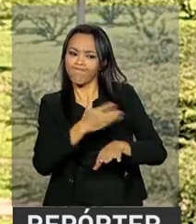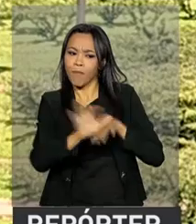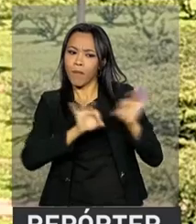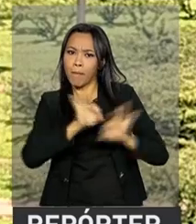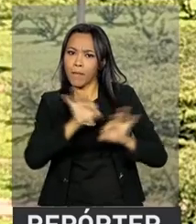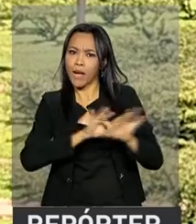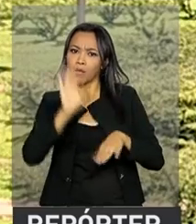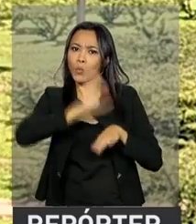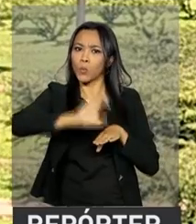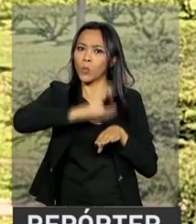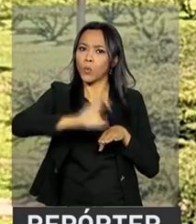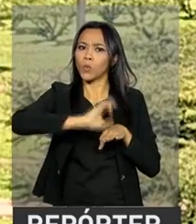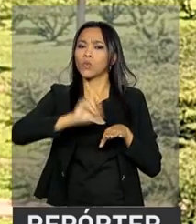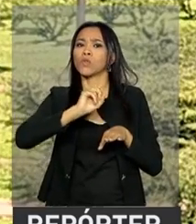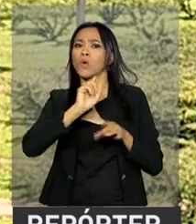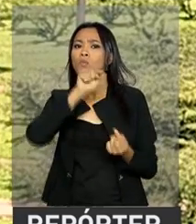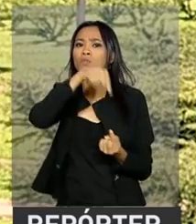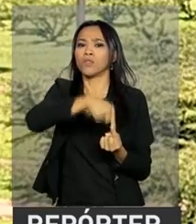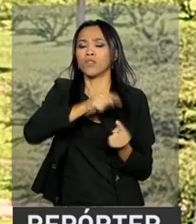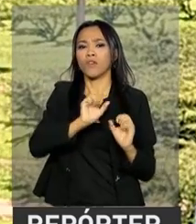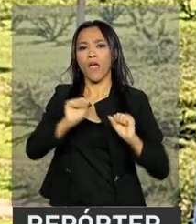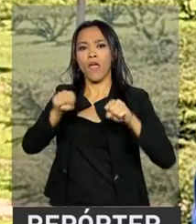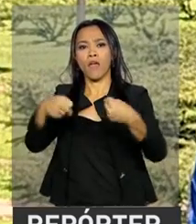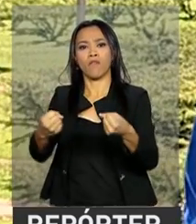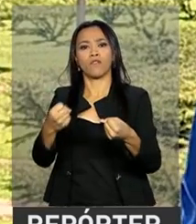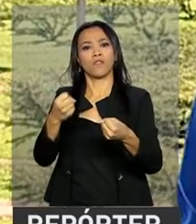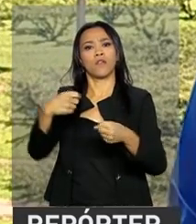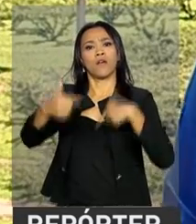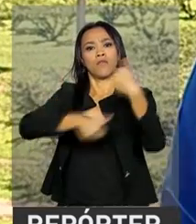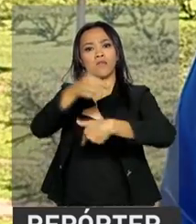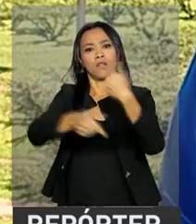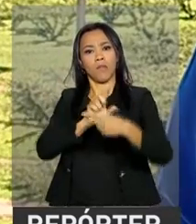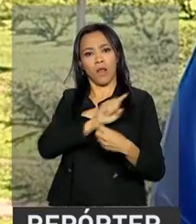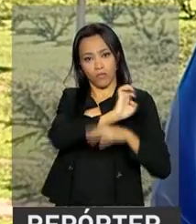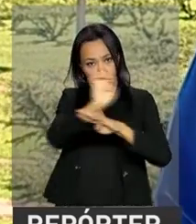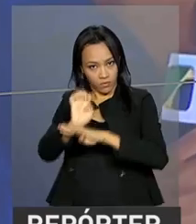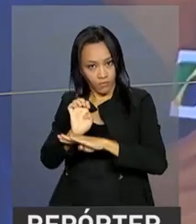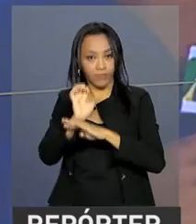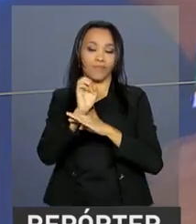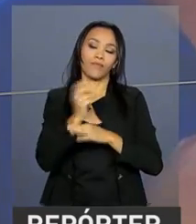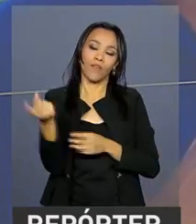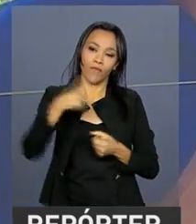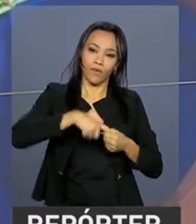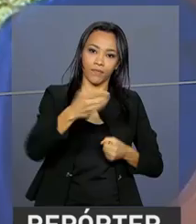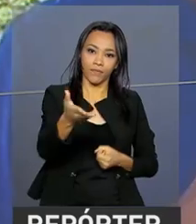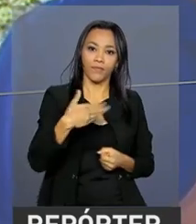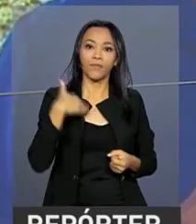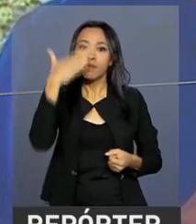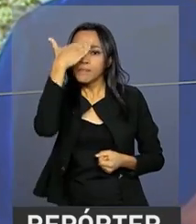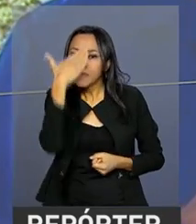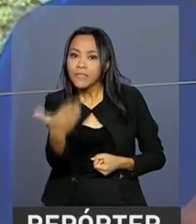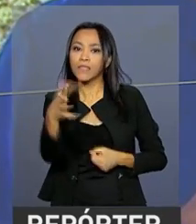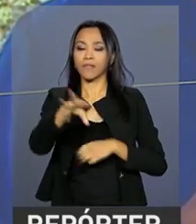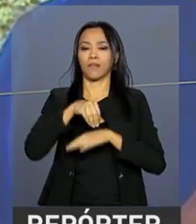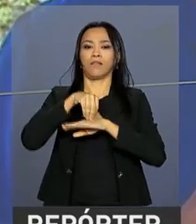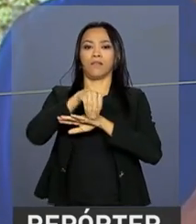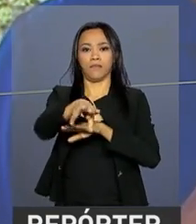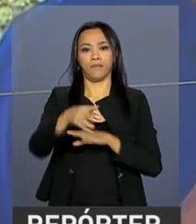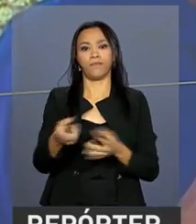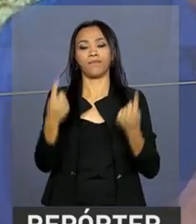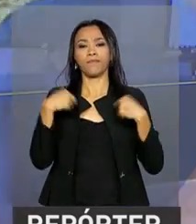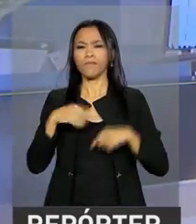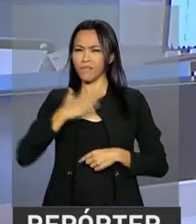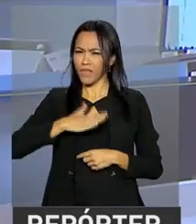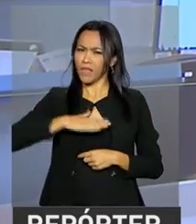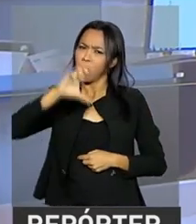de capacitação para dar reforço nas operações volto com você Leandro tá ok Mara Obrigado pelas suas informações e